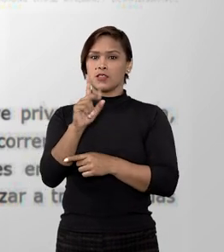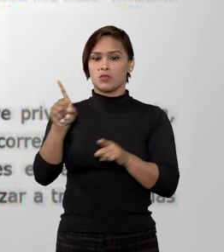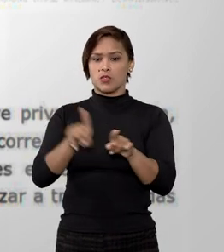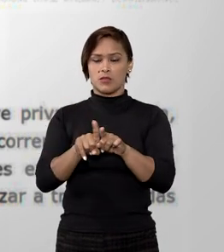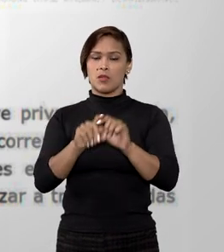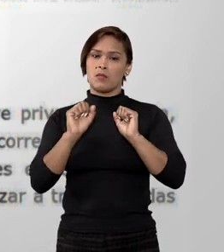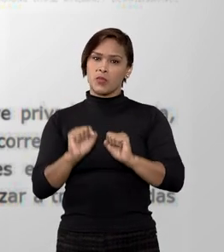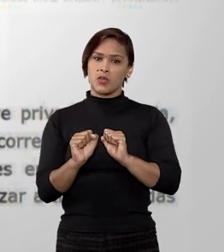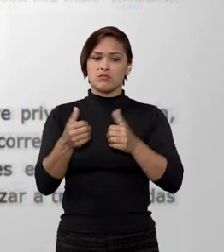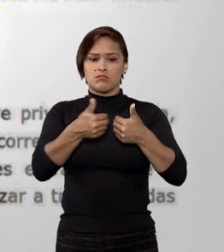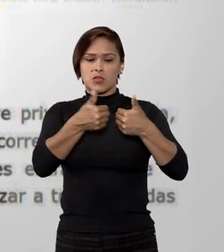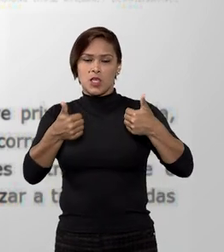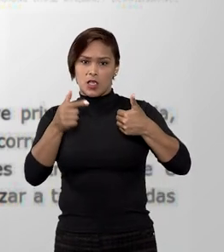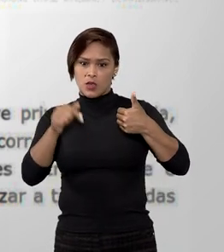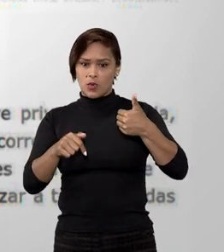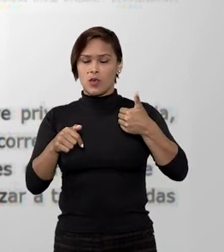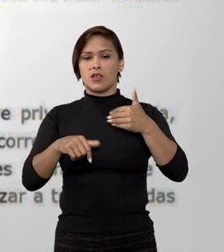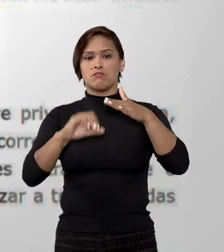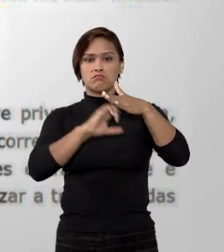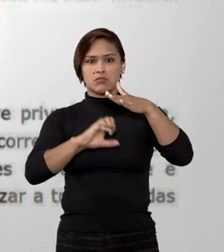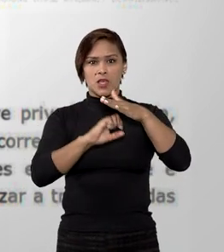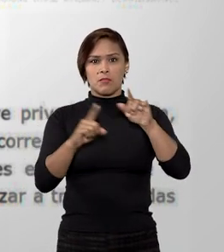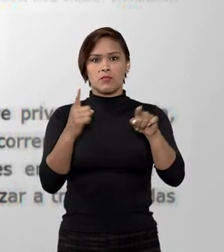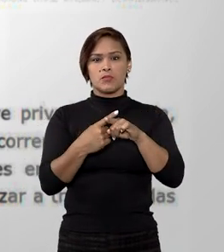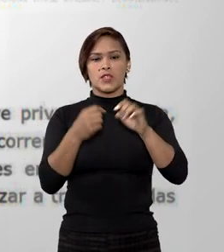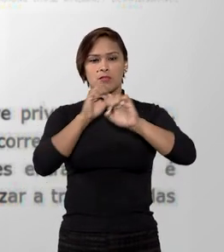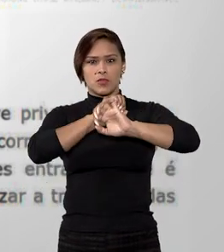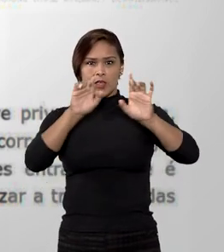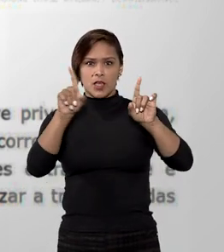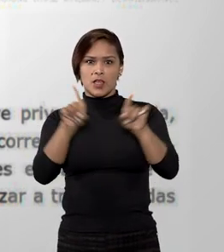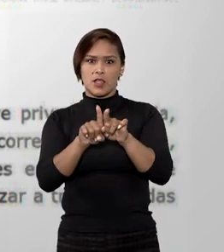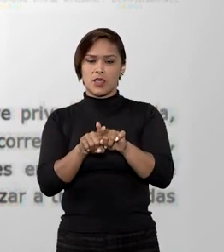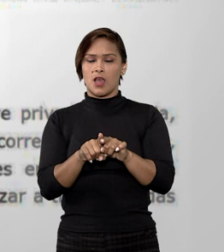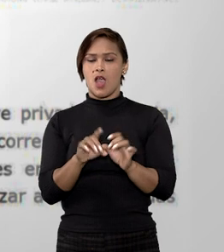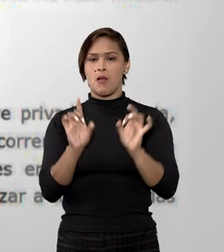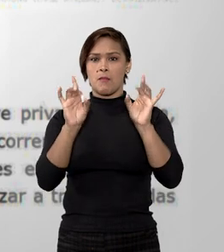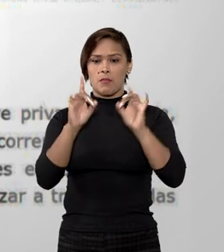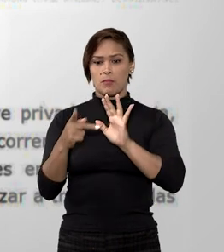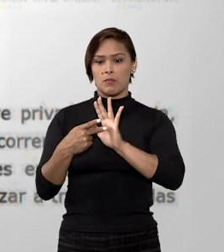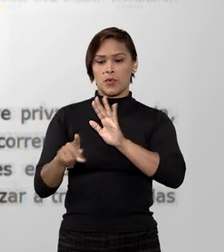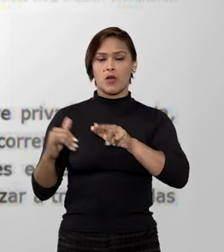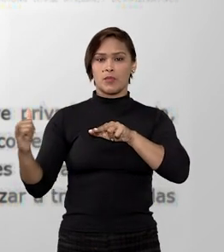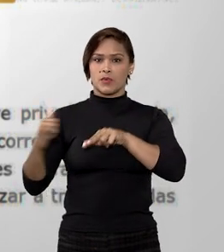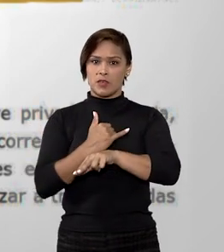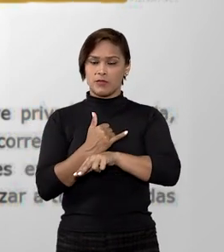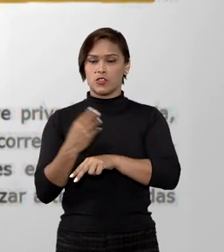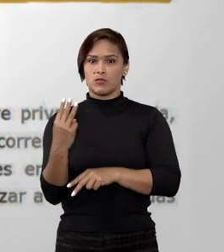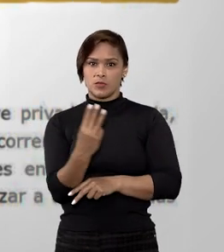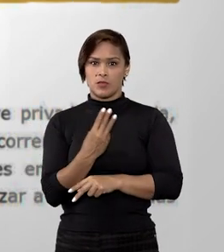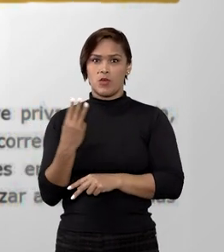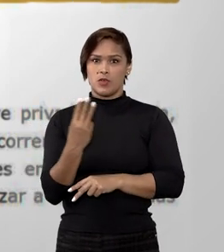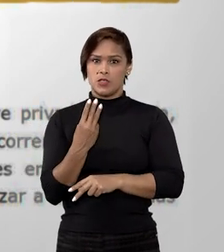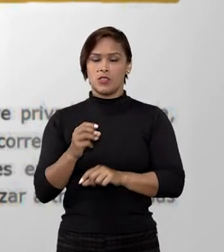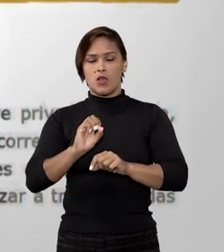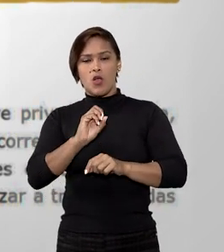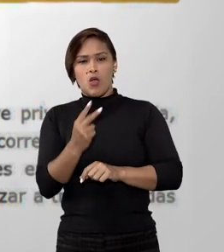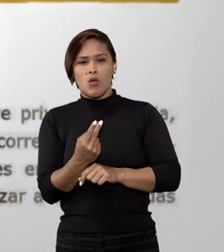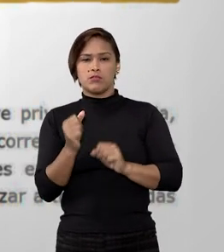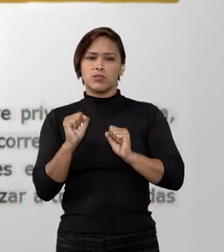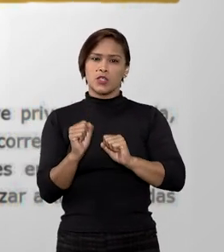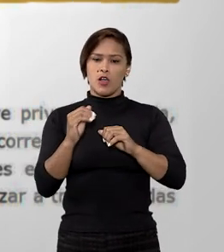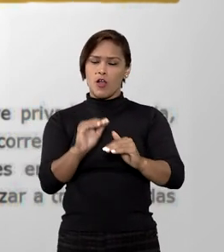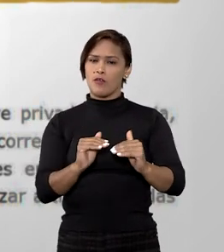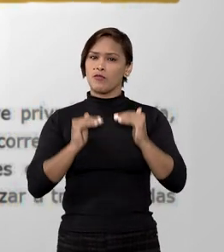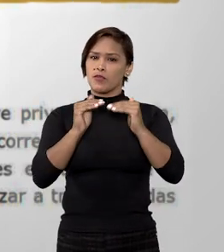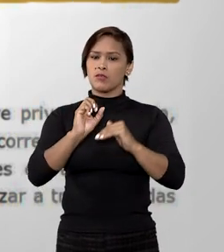a responsabilidade pode ser excluída se fica evidenciada a ocorrência de fato exclusivo da vítima ou de terceiro ou o